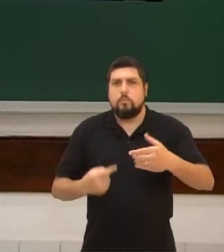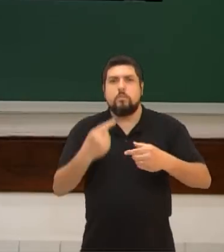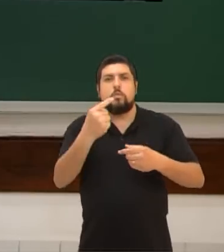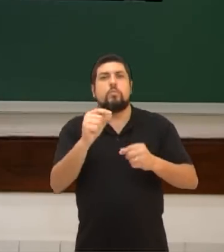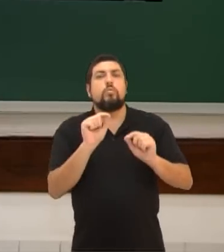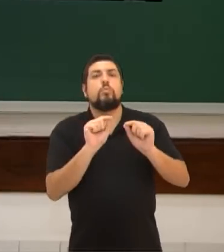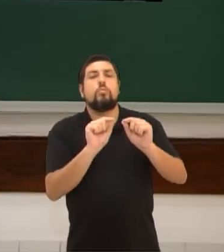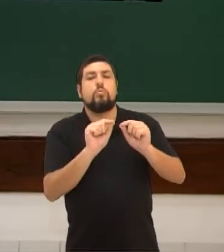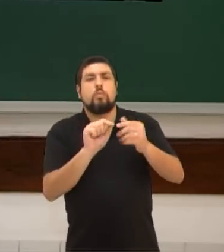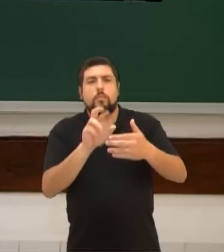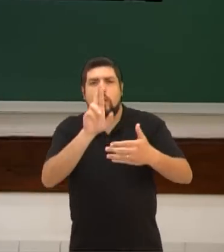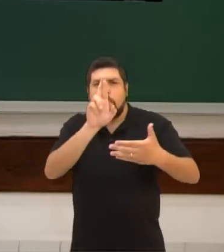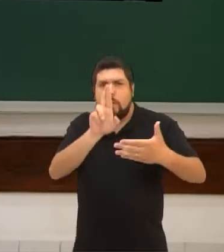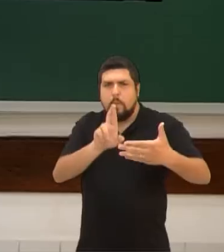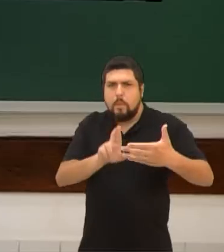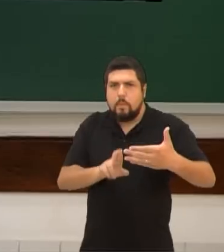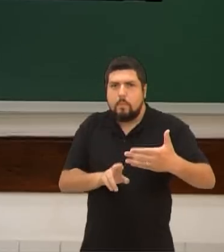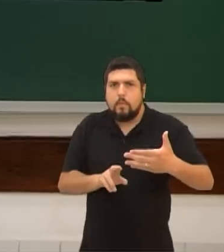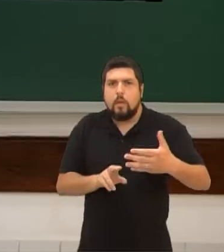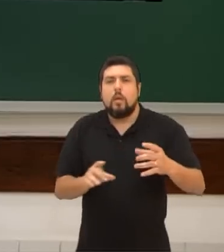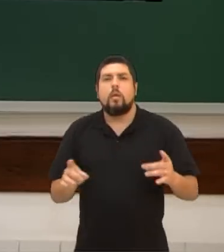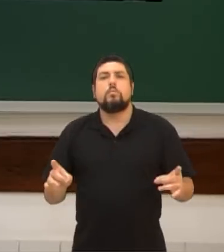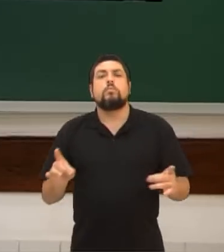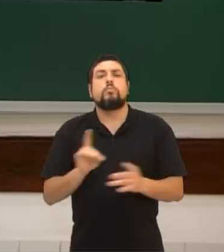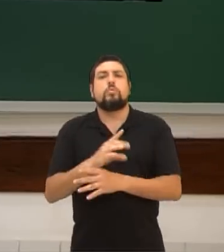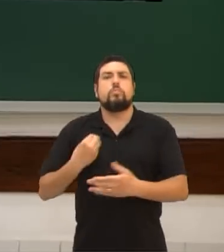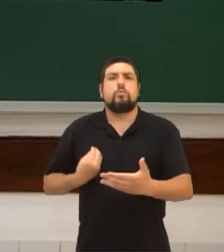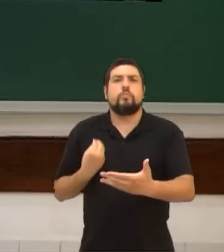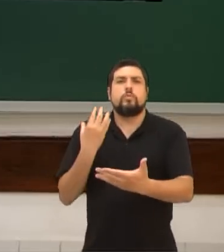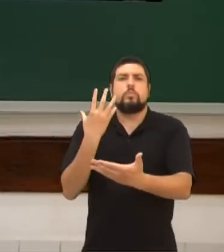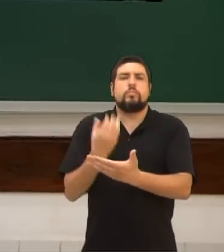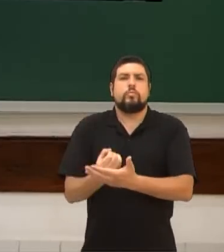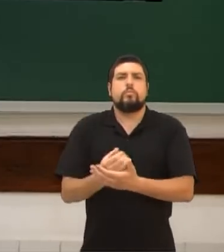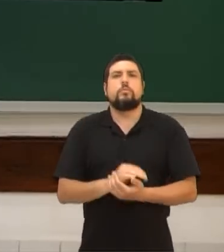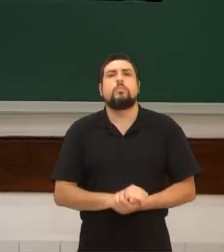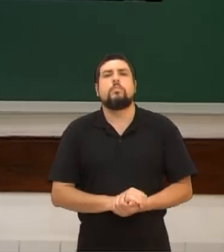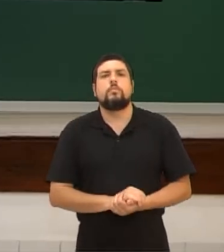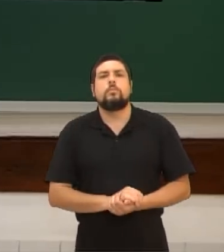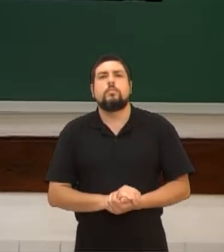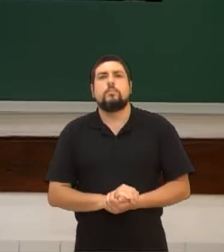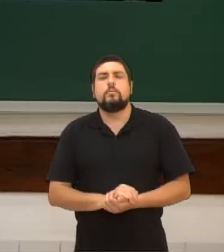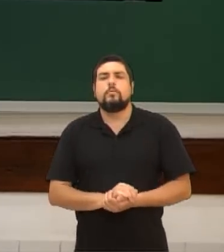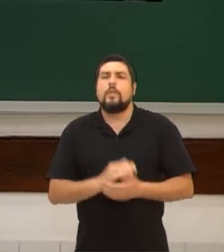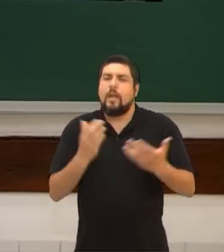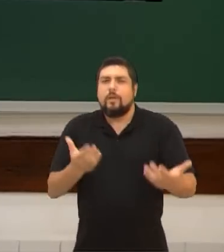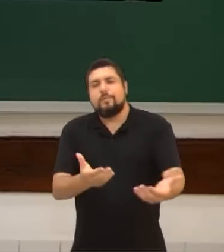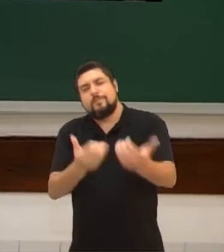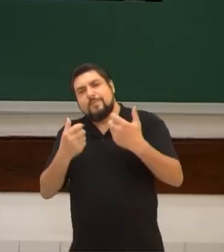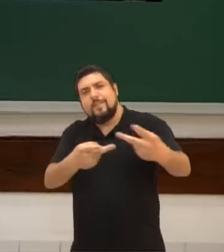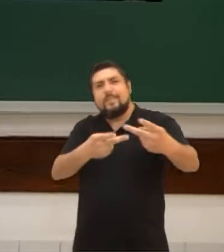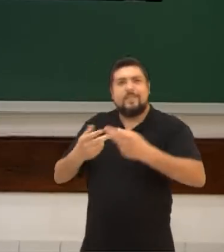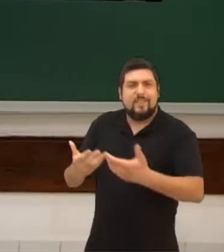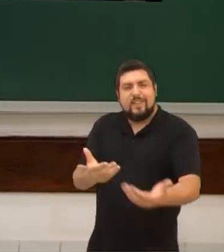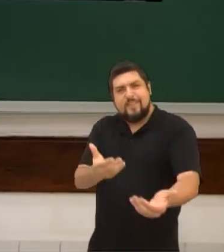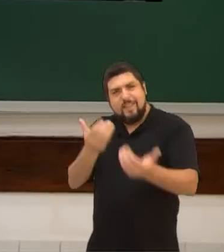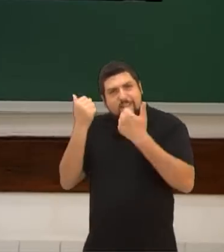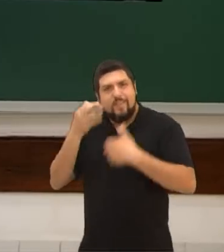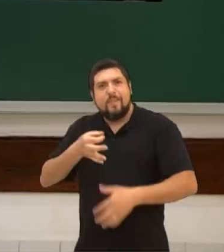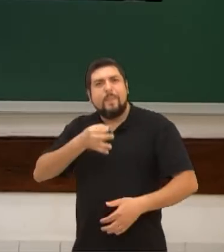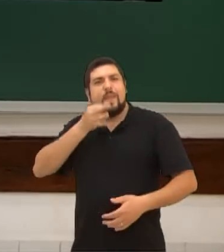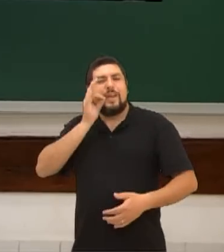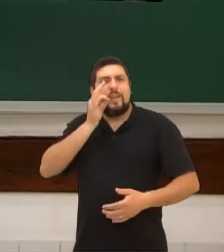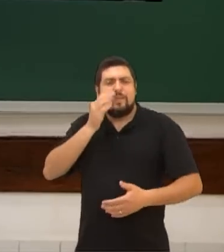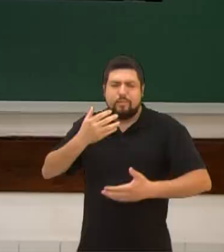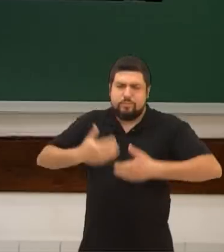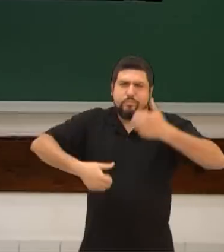a atividade e enviar. Pronto, a sua presença está garantida, beleza? Pessoal, agora convido vocês, vamos tomar um café, já que a gente